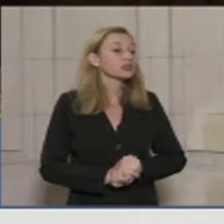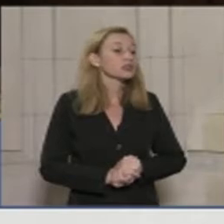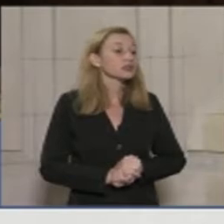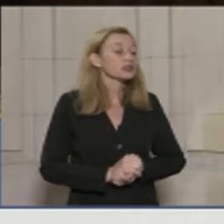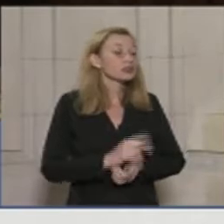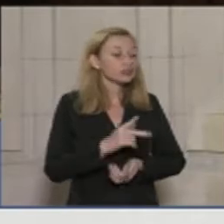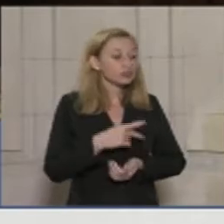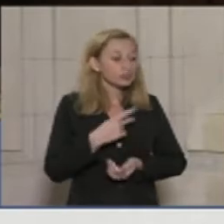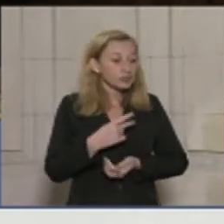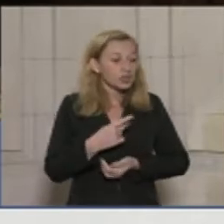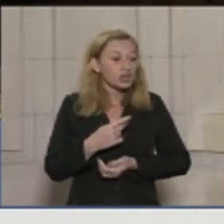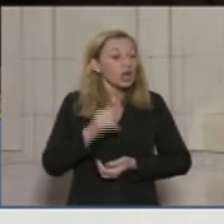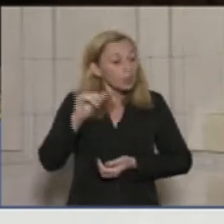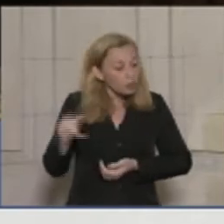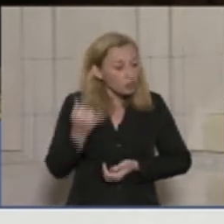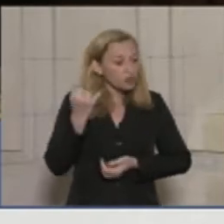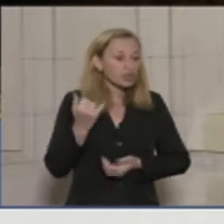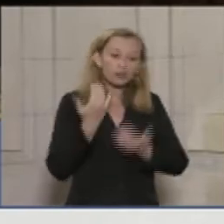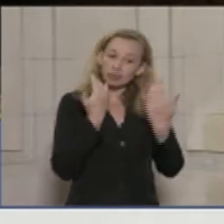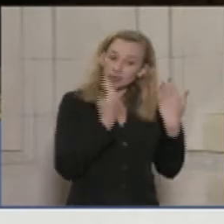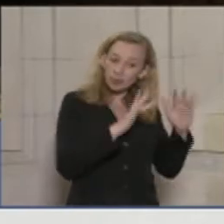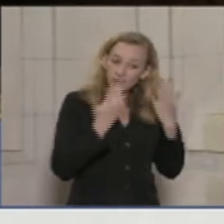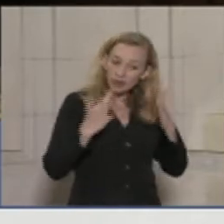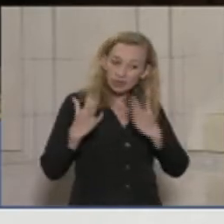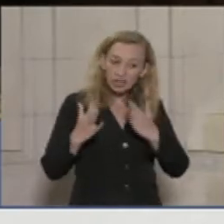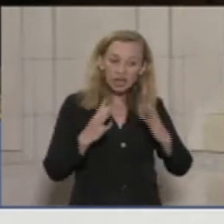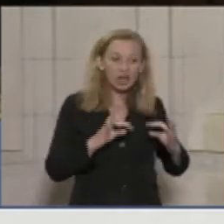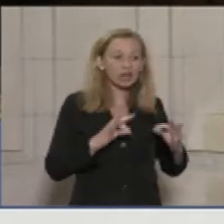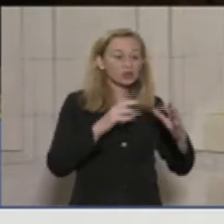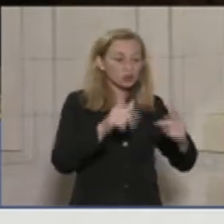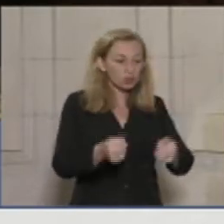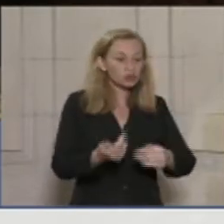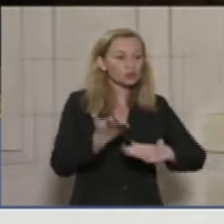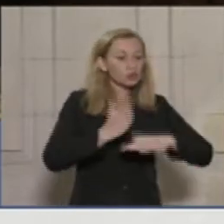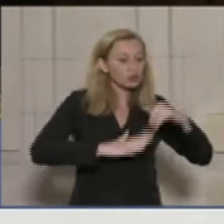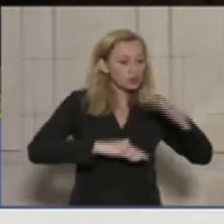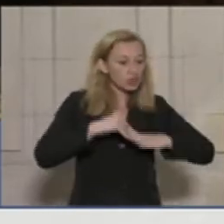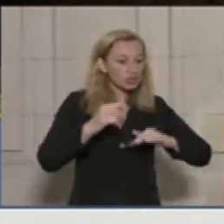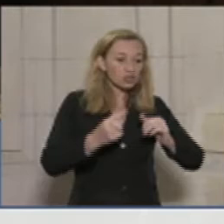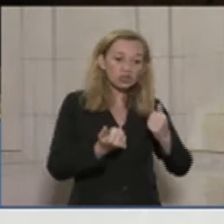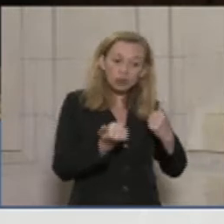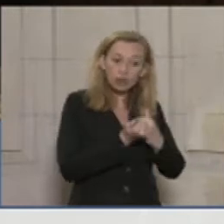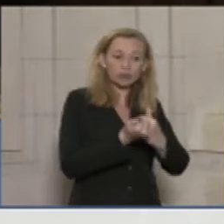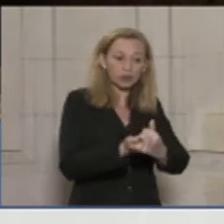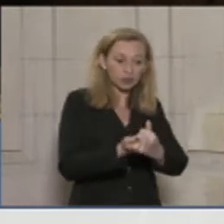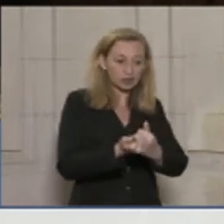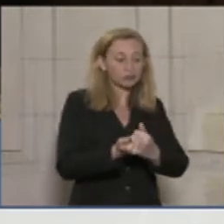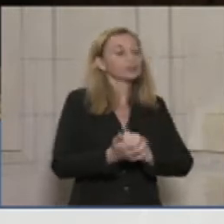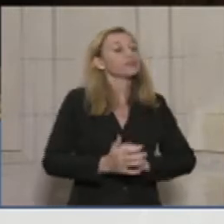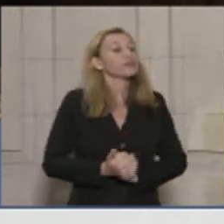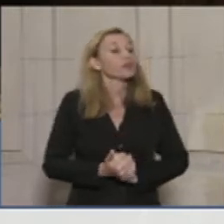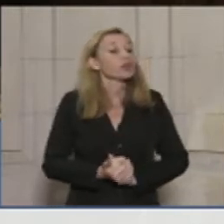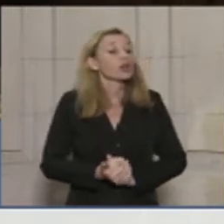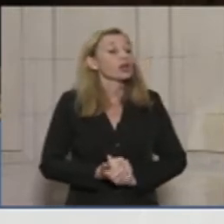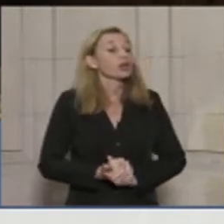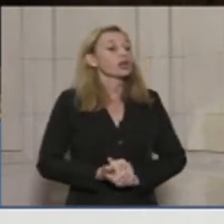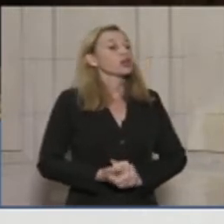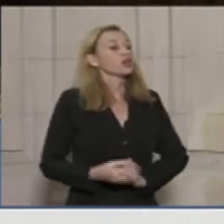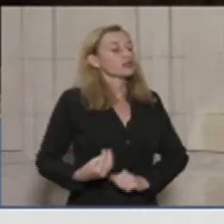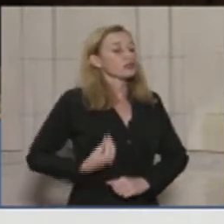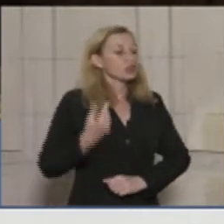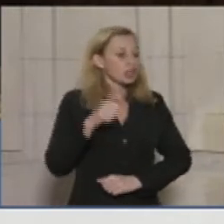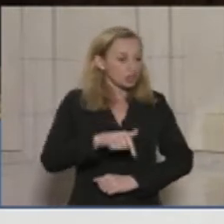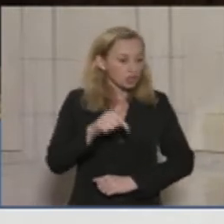maestria. Aproveitar para parabenizar esses profissionais que nos dão todo esse apoio. O que me traz aqui a essa tribuna hoje,